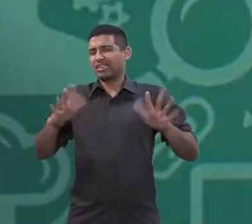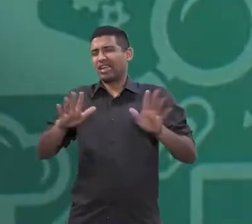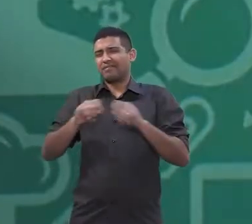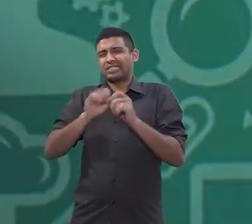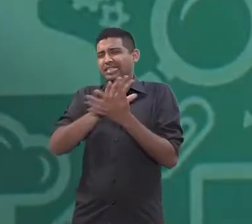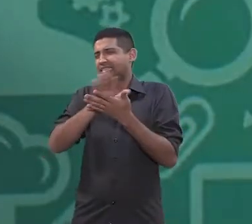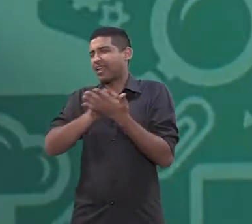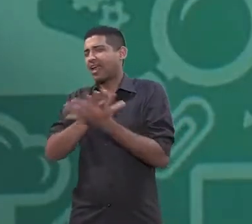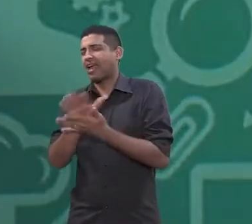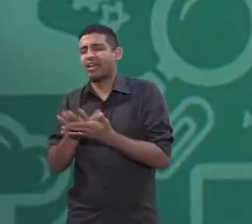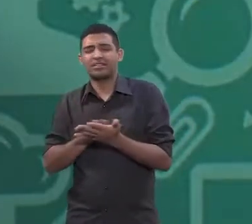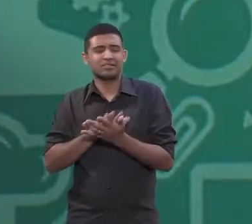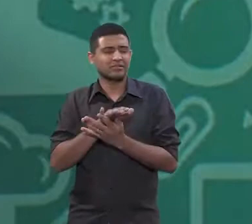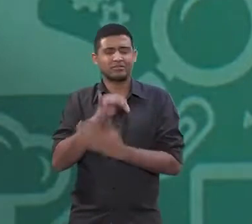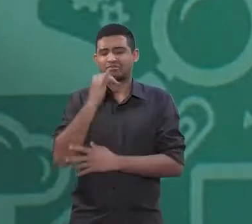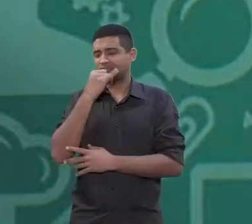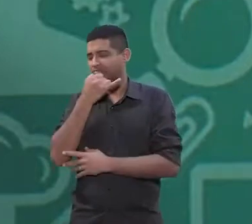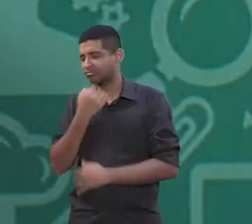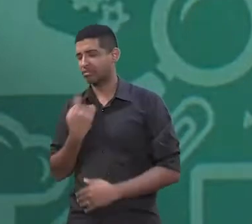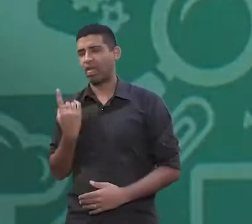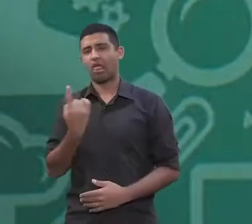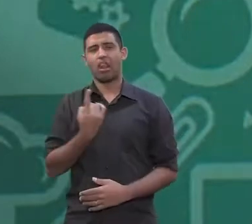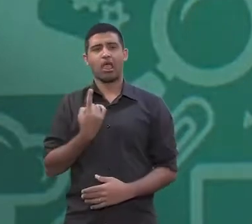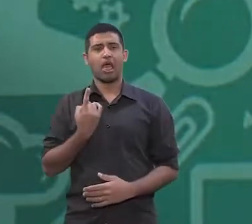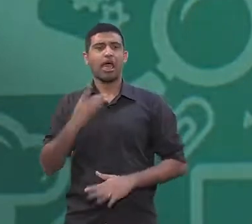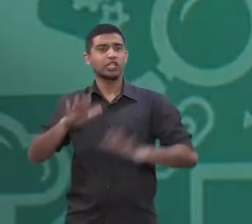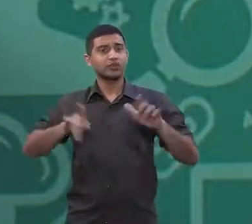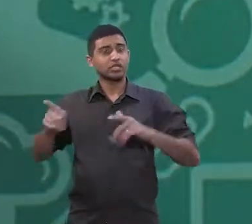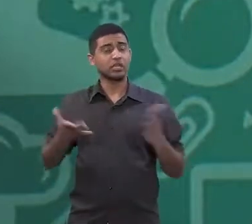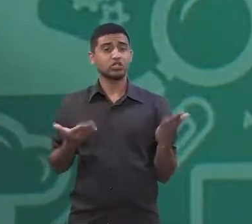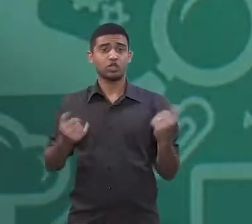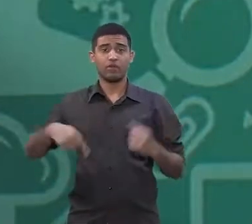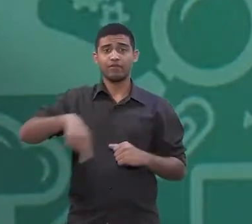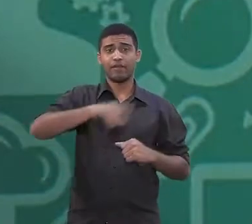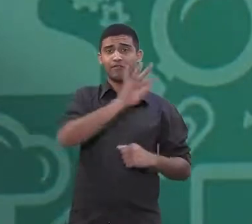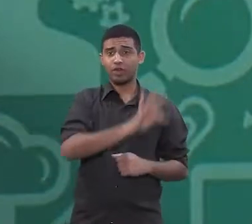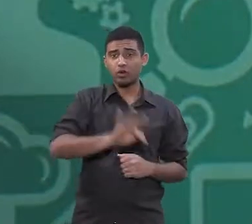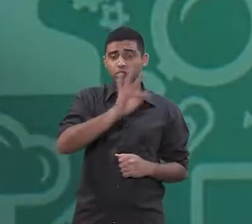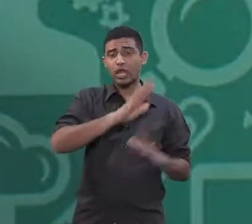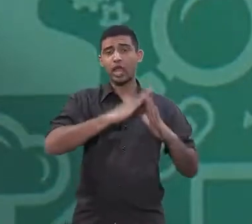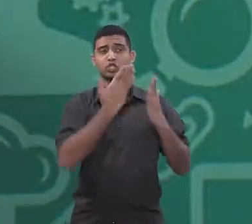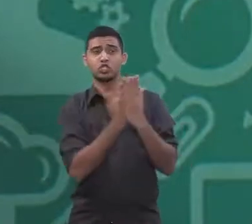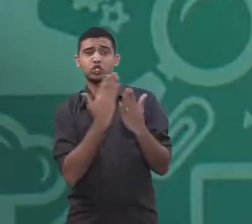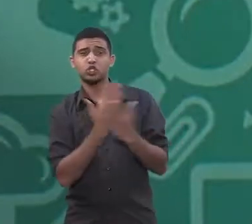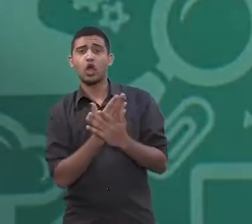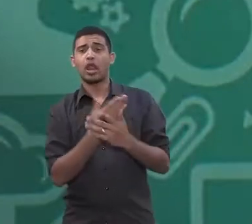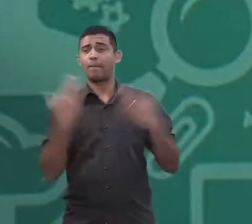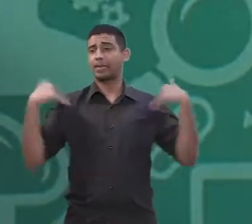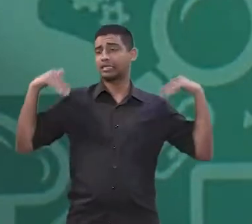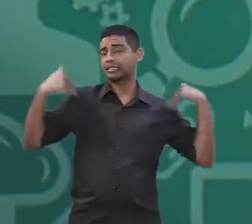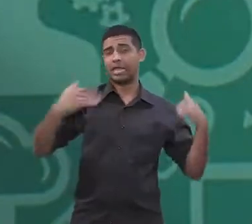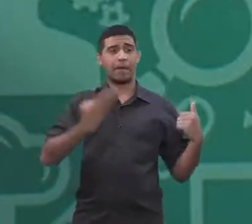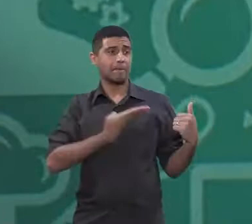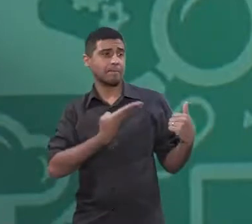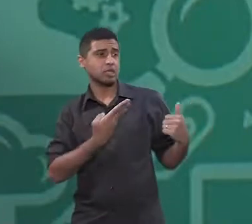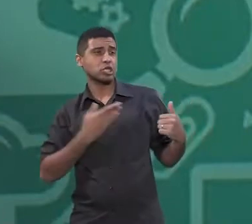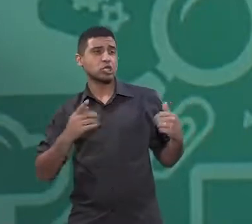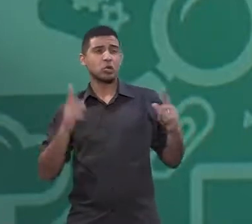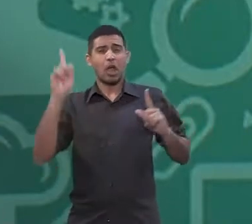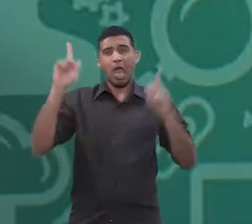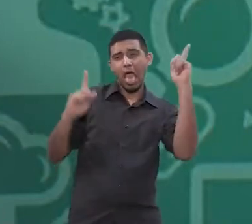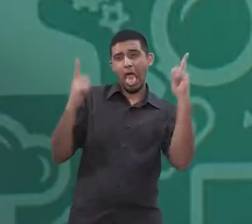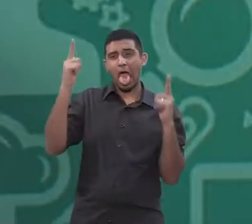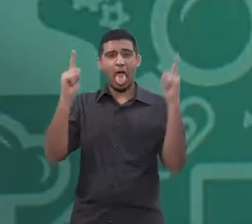nada, se é um jovem, né? De ir para a faculdade, para a escola, né? De sair com os amigos e de ir para